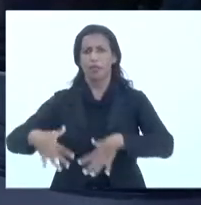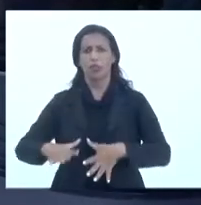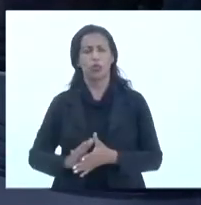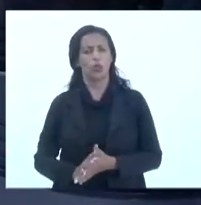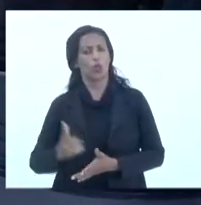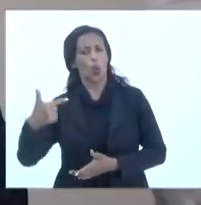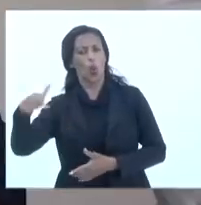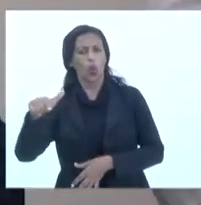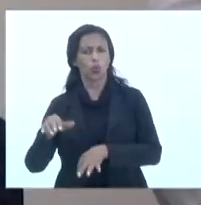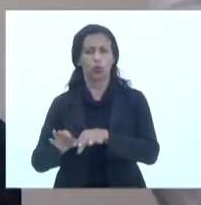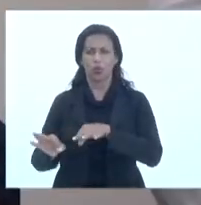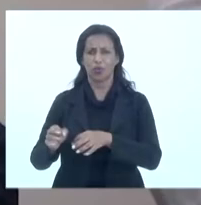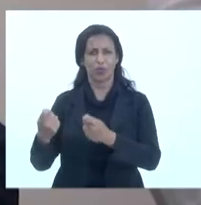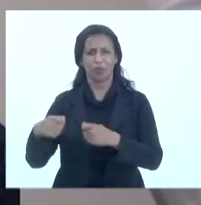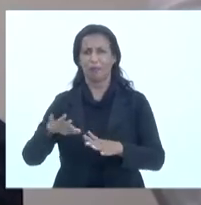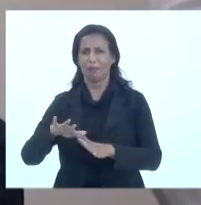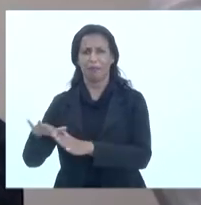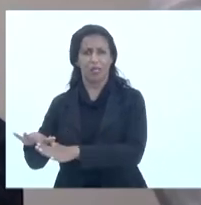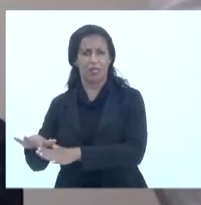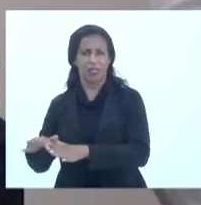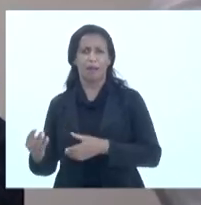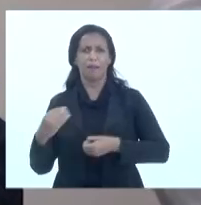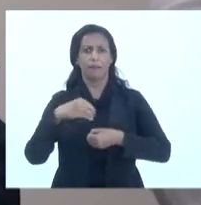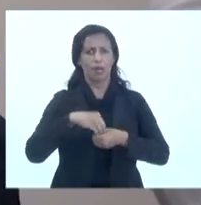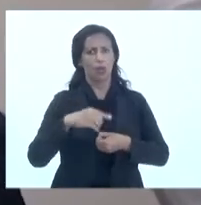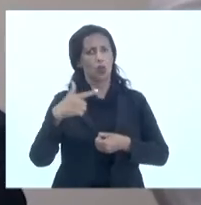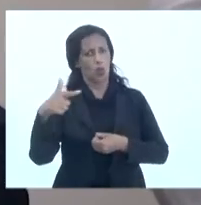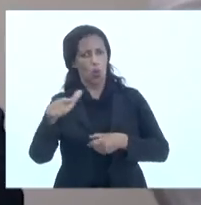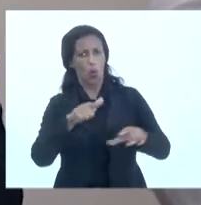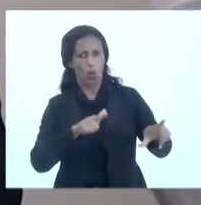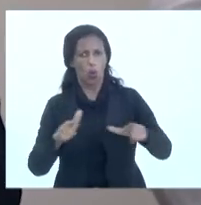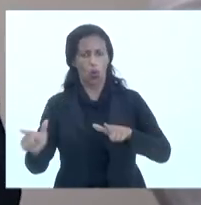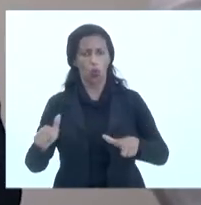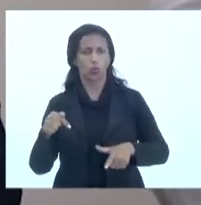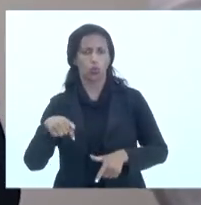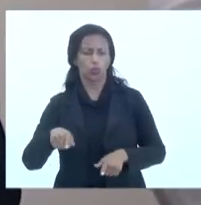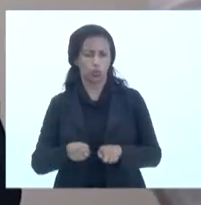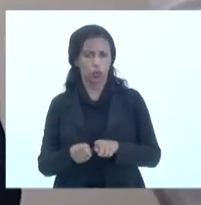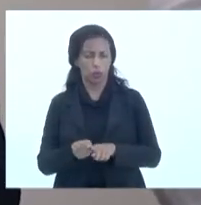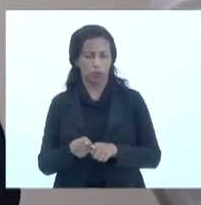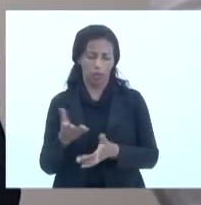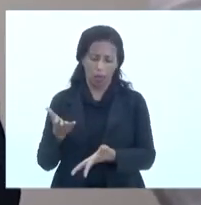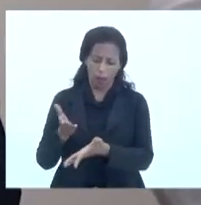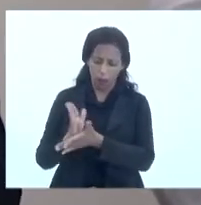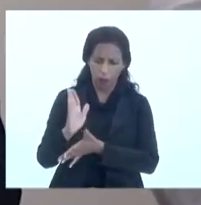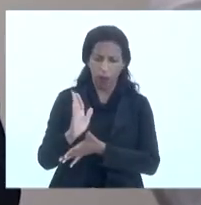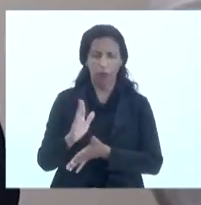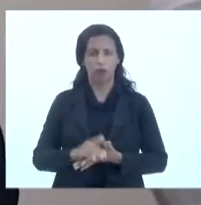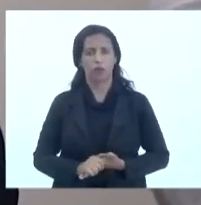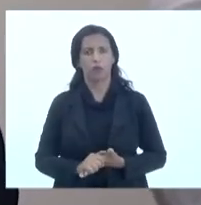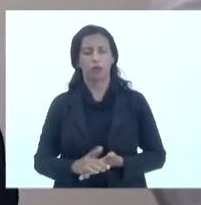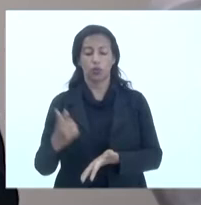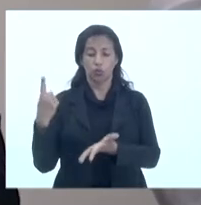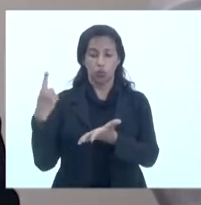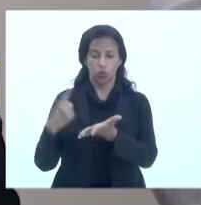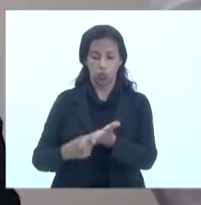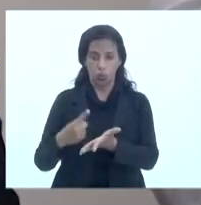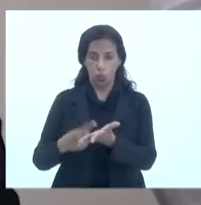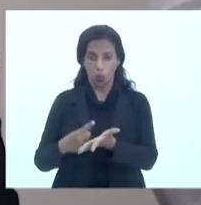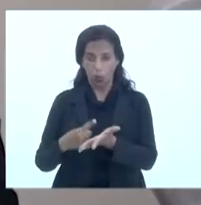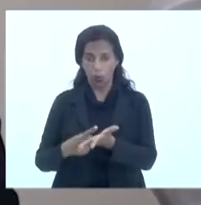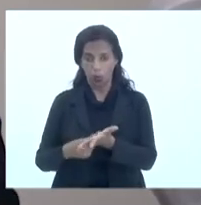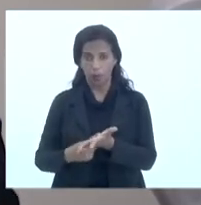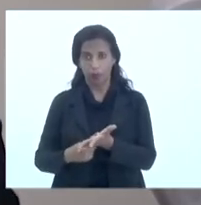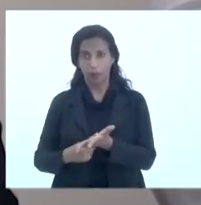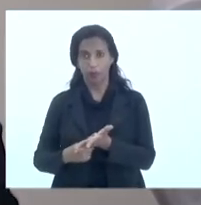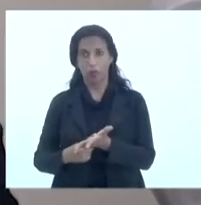outro projeto de lei para incluir outros municípios aqui presentes. Aprovamos, tinha um compromisso da sanção, mas ele